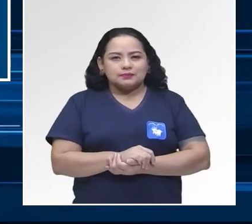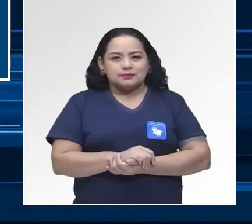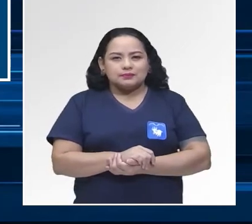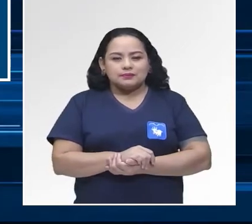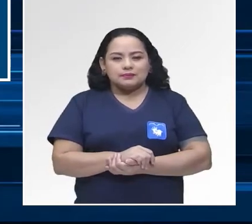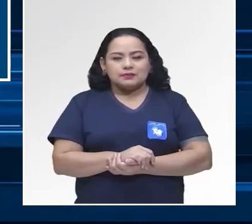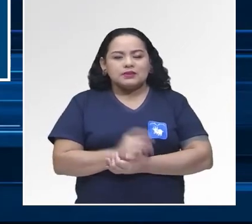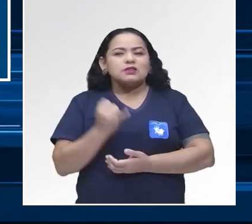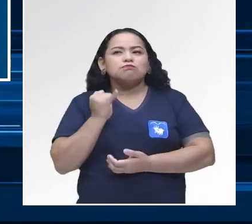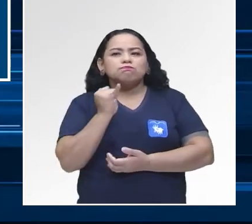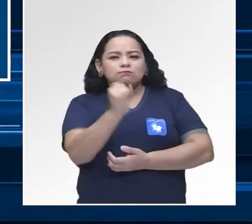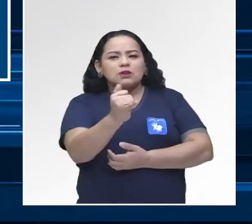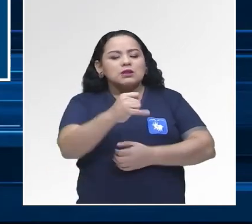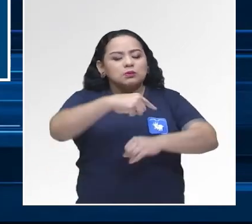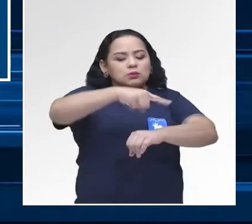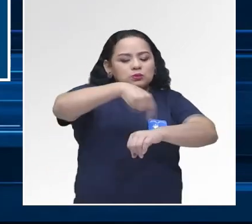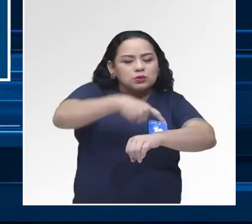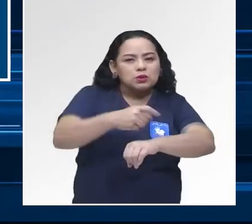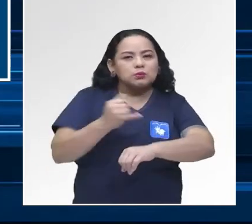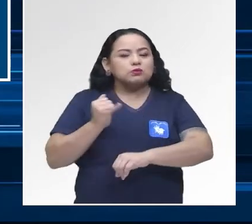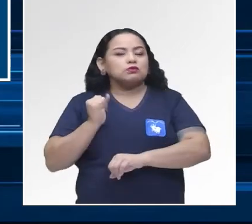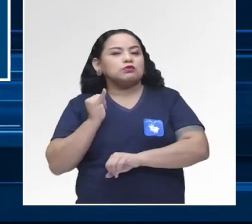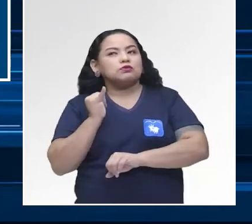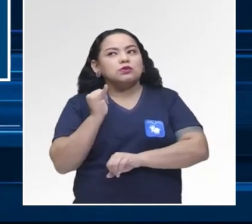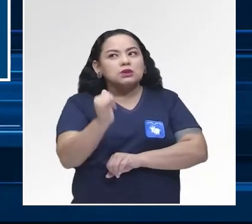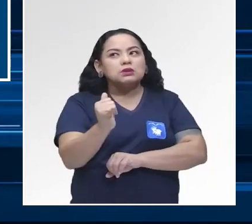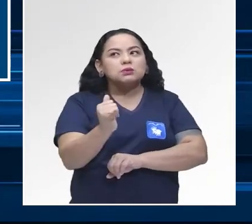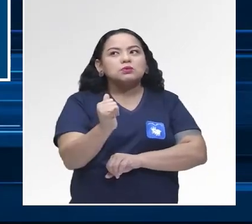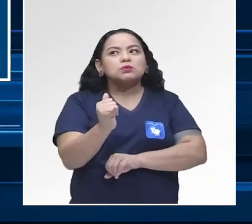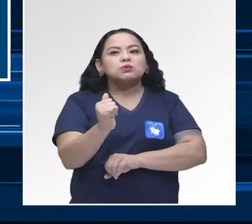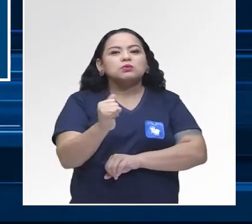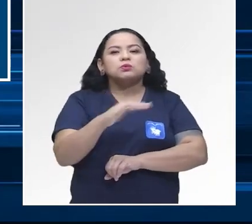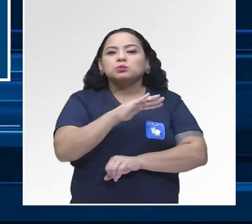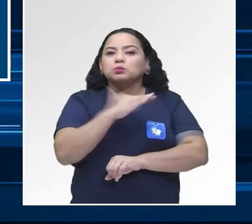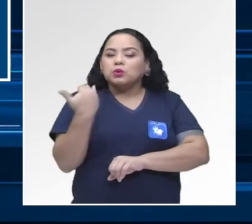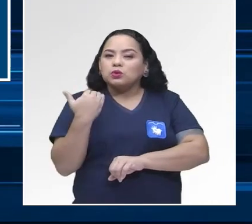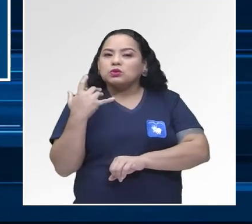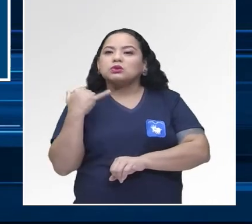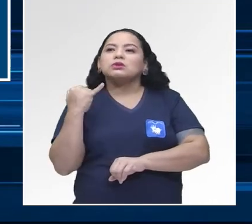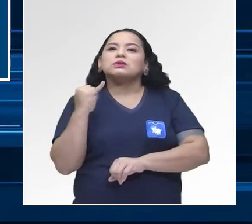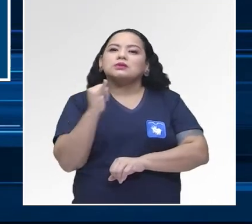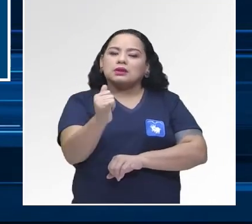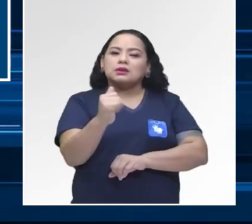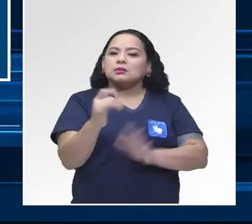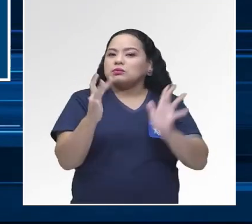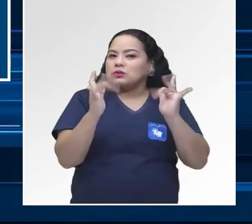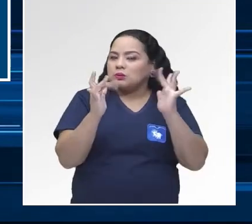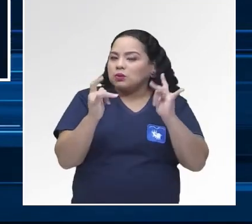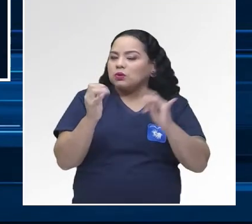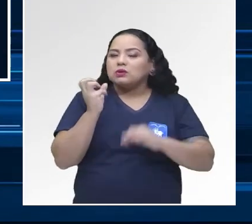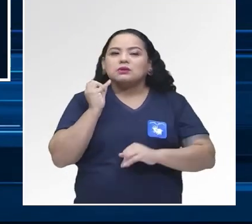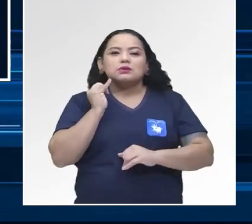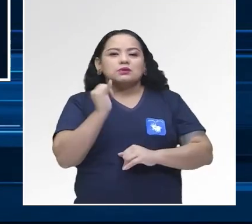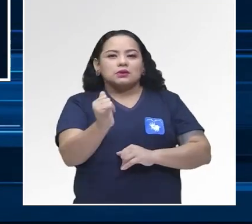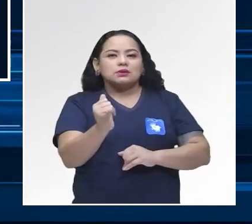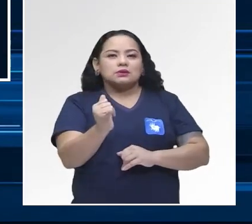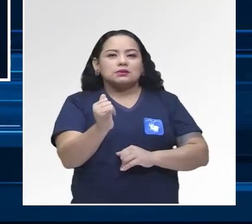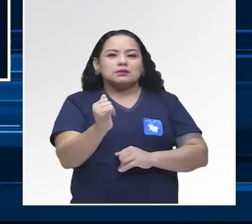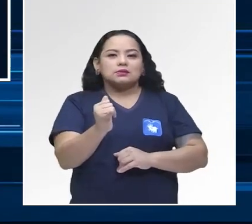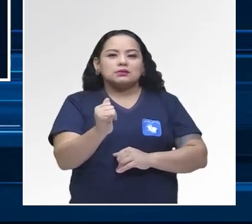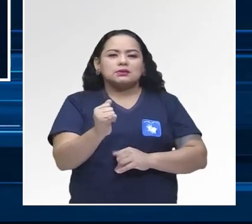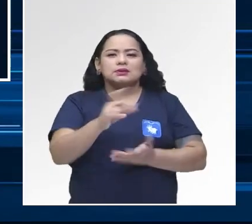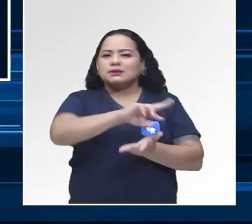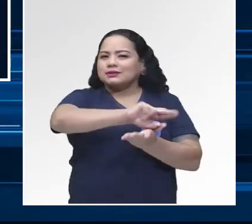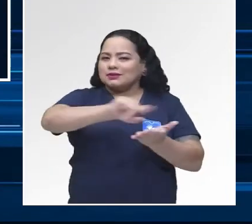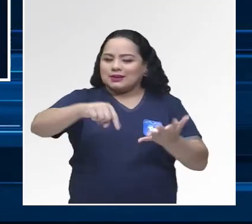Nós falamos do tempo, nós falamos da morte, nós falamos do namoro, nós falamos de um monte